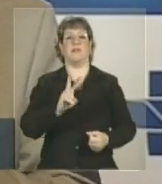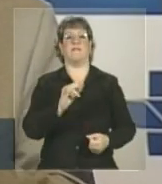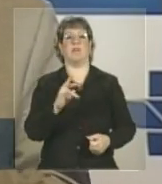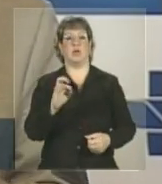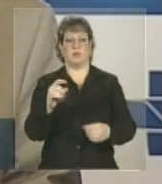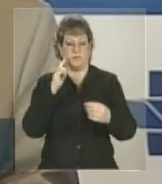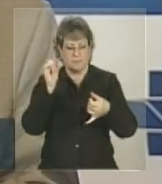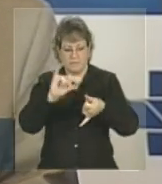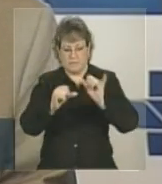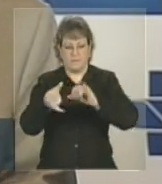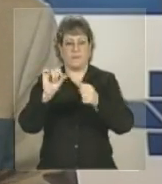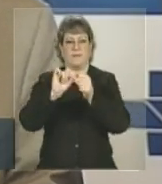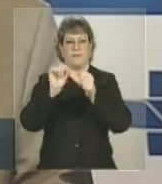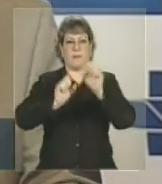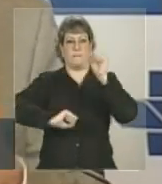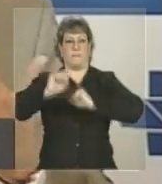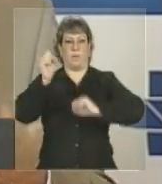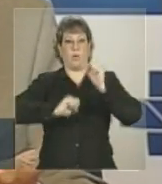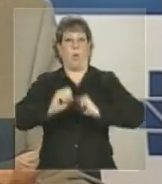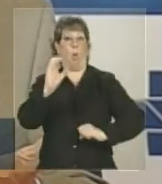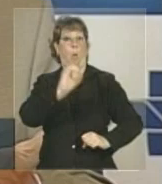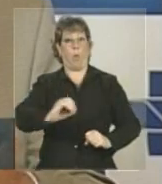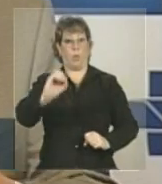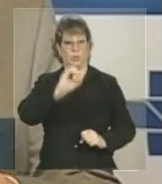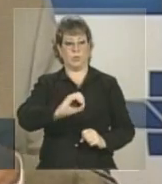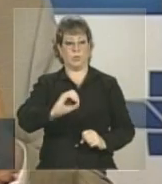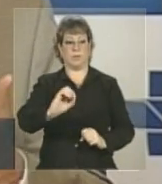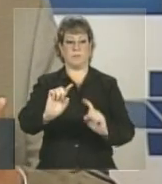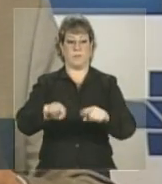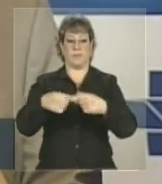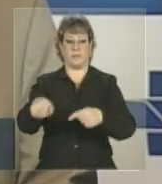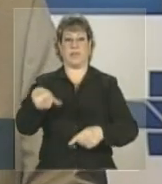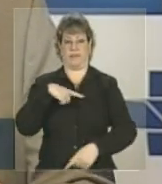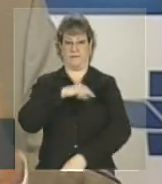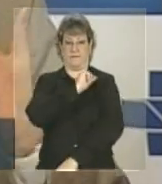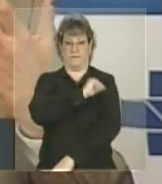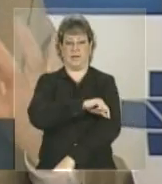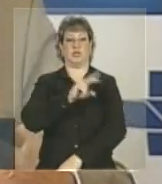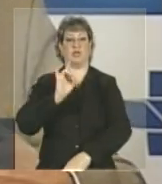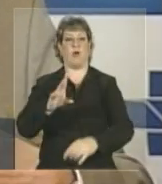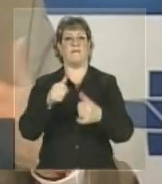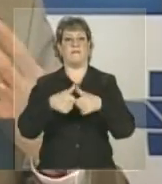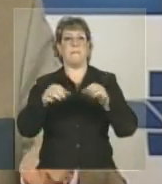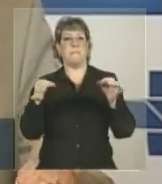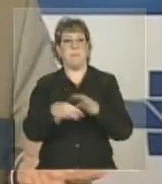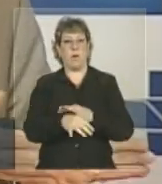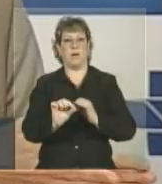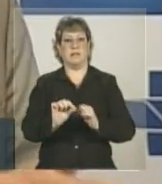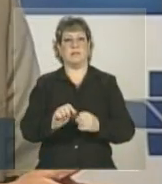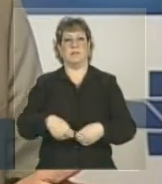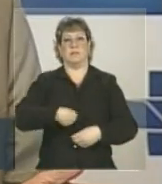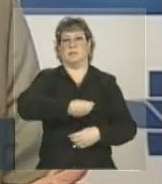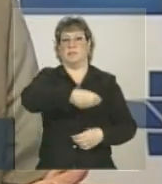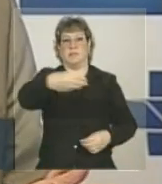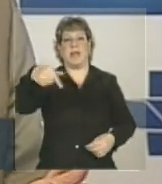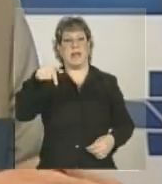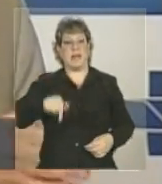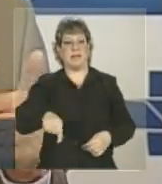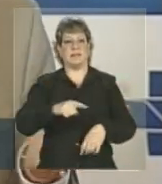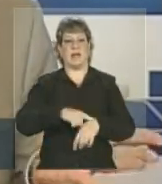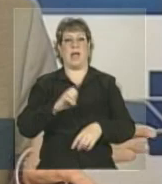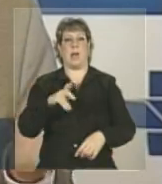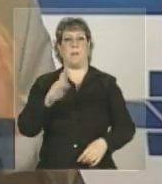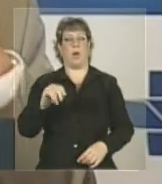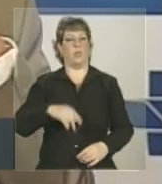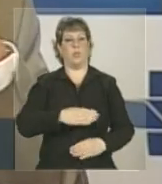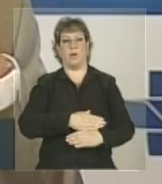né, para iniciar o processo de produção em outubro. Então, a vacina só vai ficando pronta e sendo distribuída nessa época do